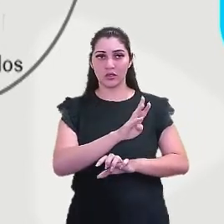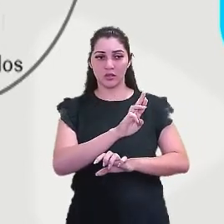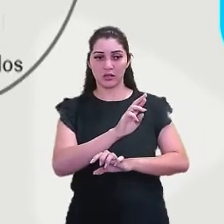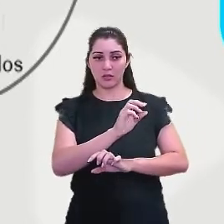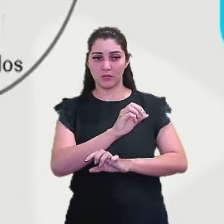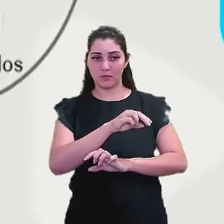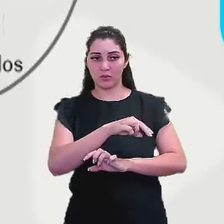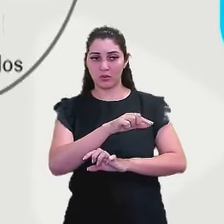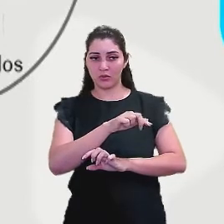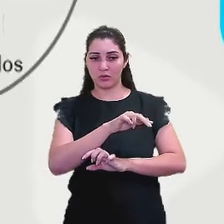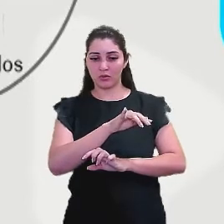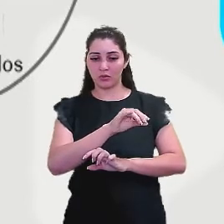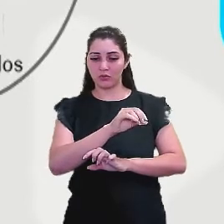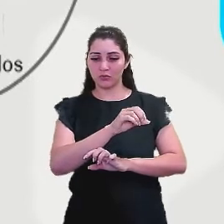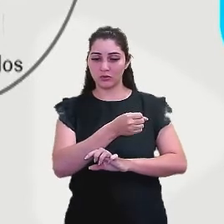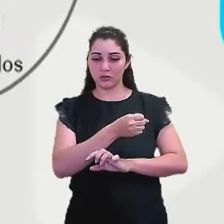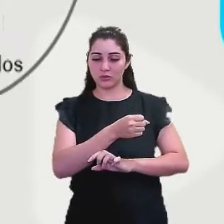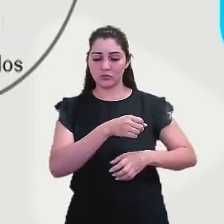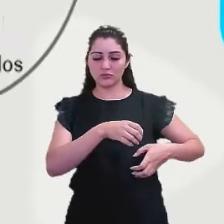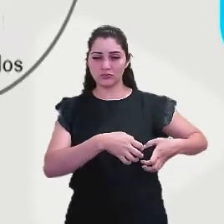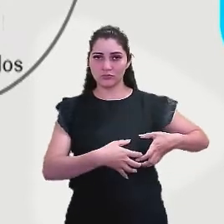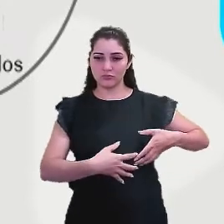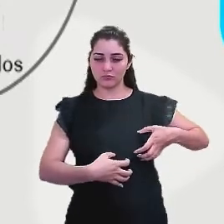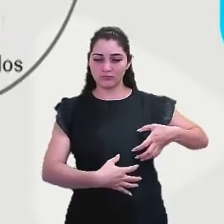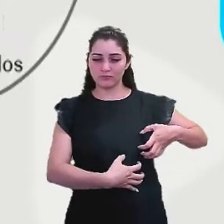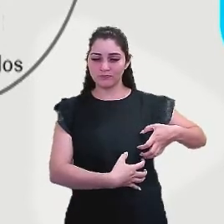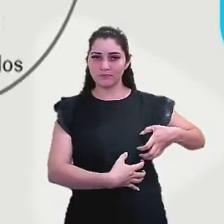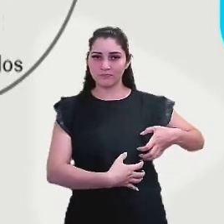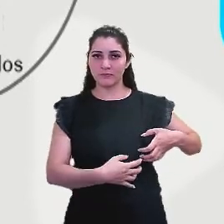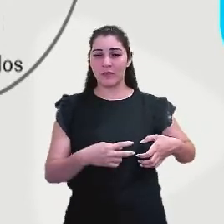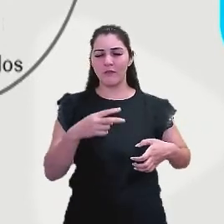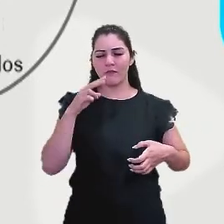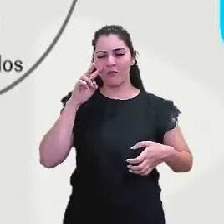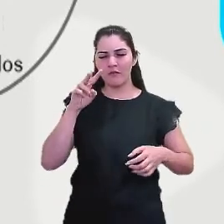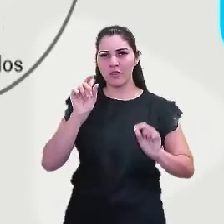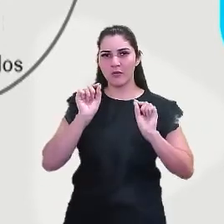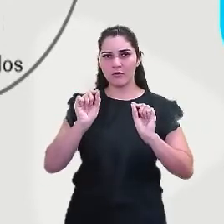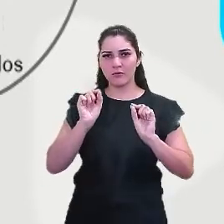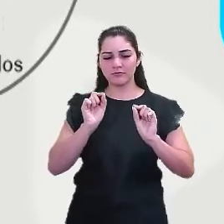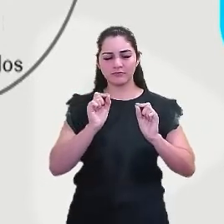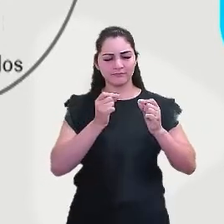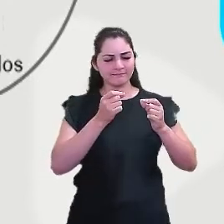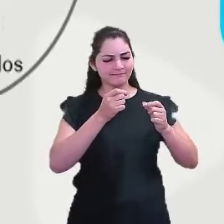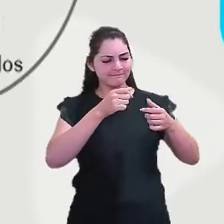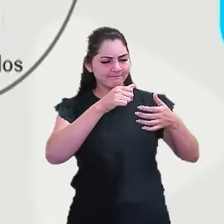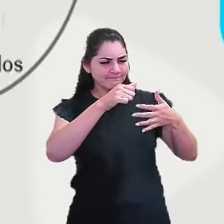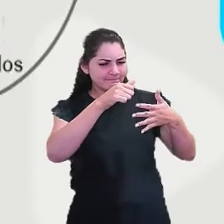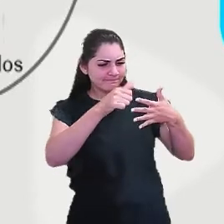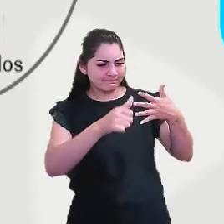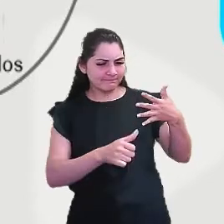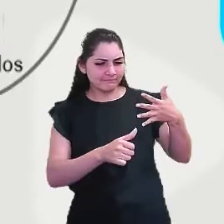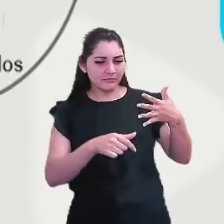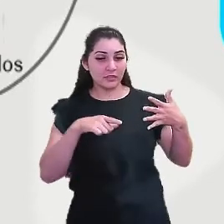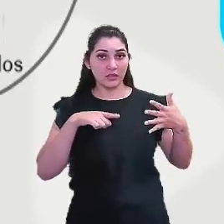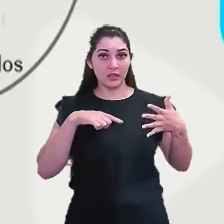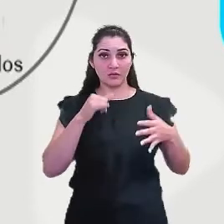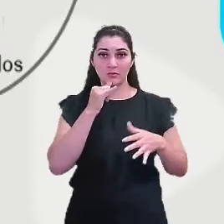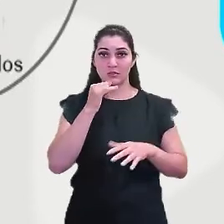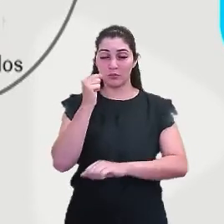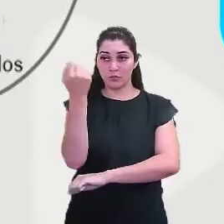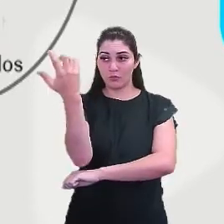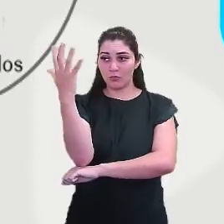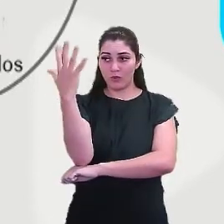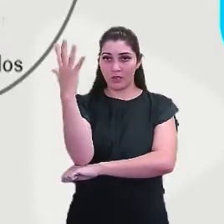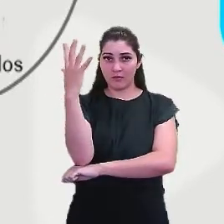você olhar aqui, se você fizer uma analogia aqui, fizer uma espécie também de alegoria, imagina que você tem uma árvore, essa árvore